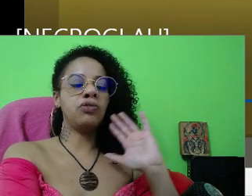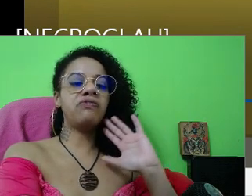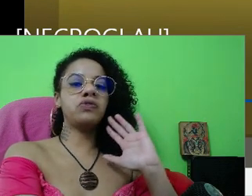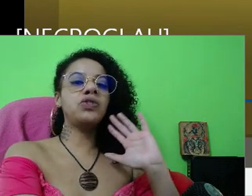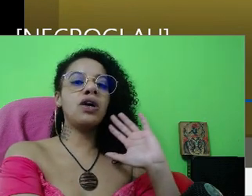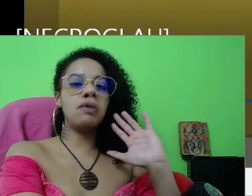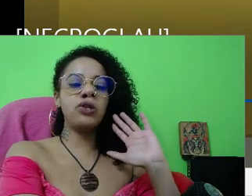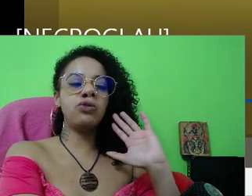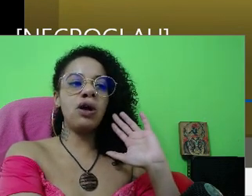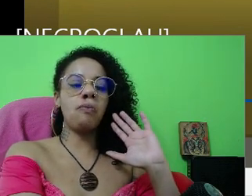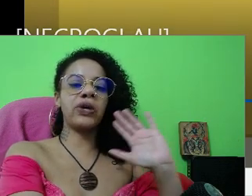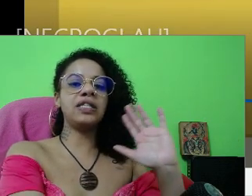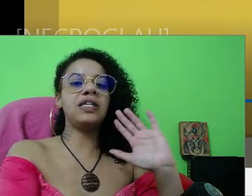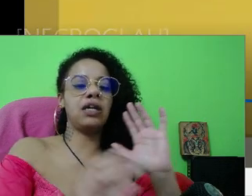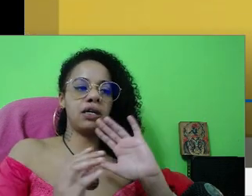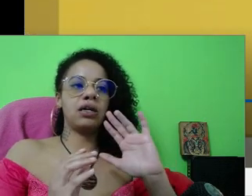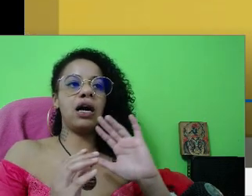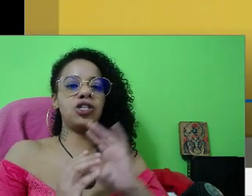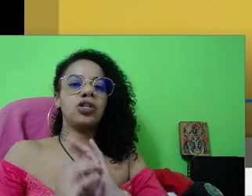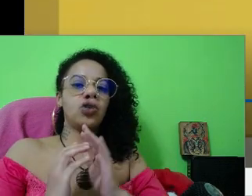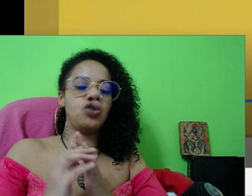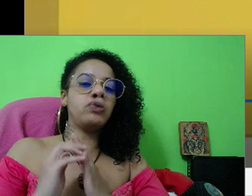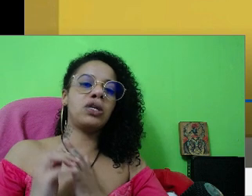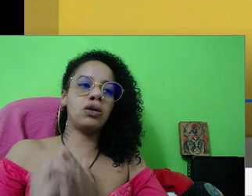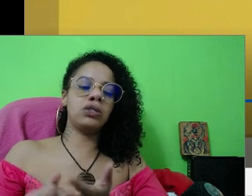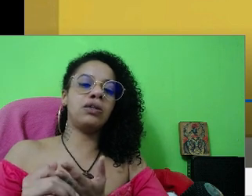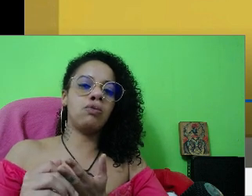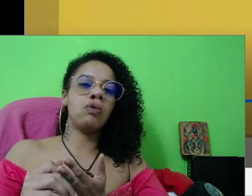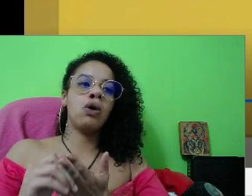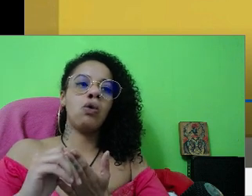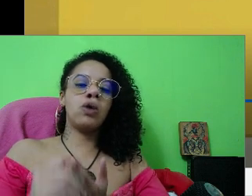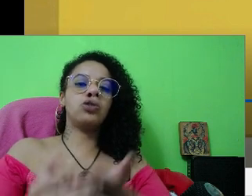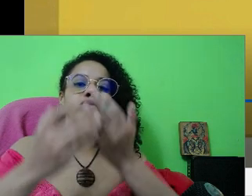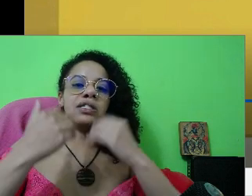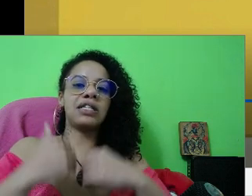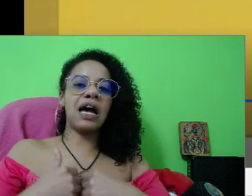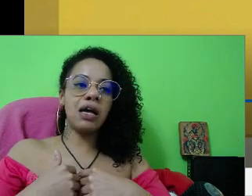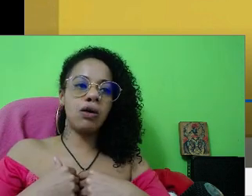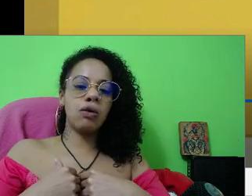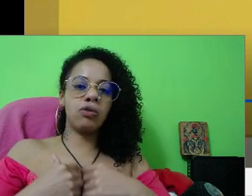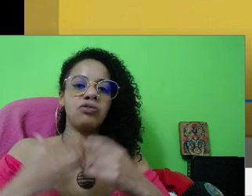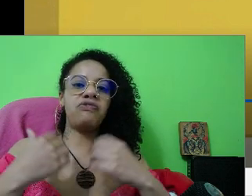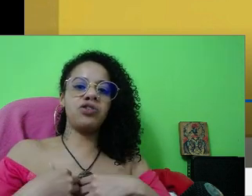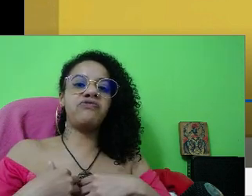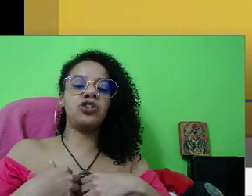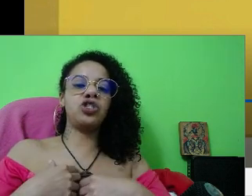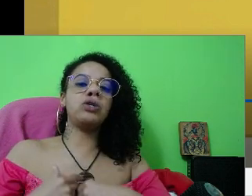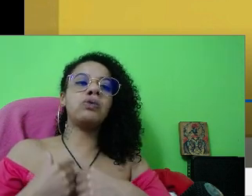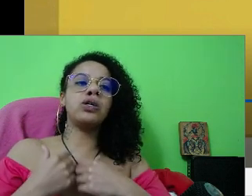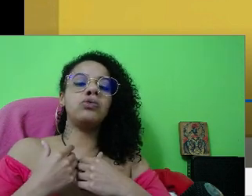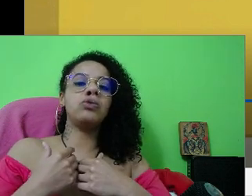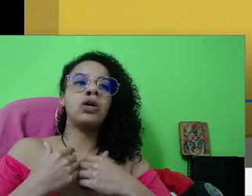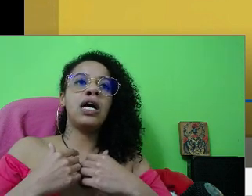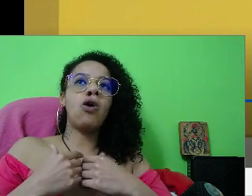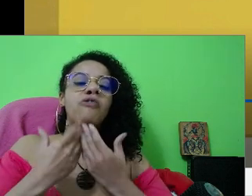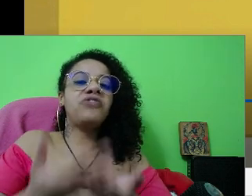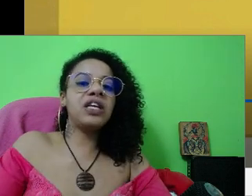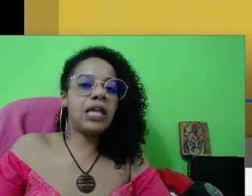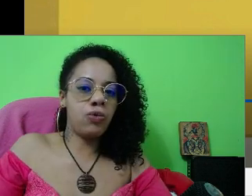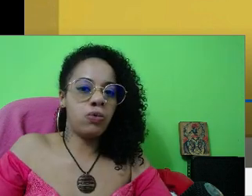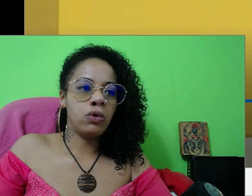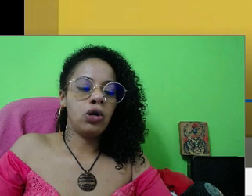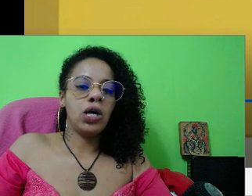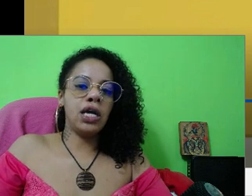não funciona muito não porque assim acho que todo mundo tem noção quando está quando foi ofendido e quando